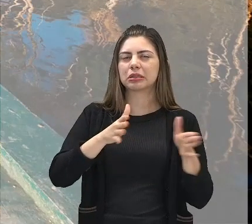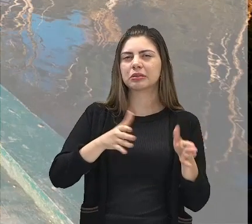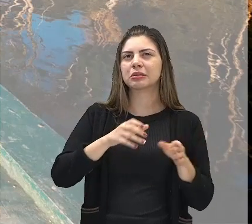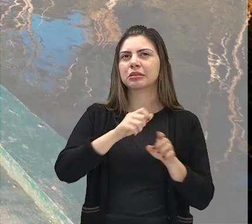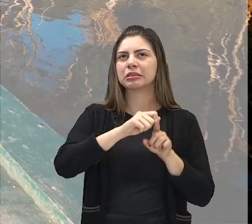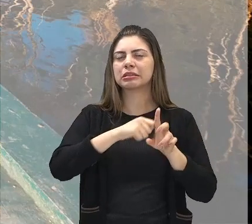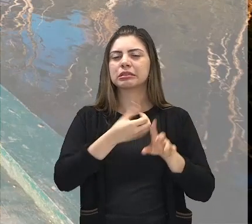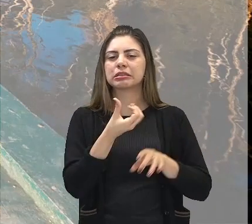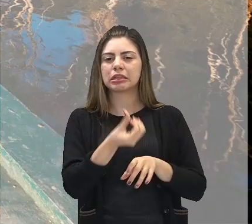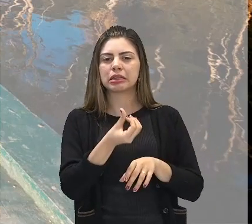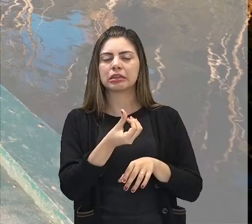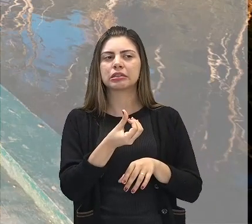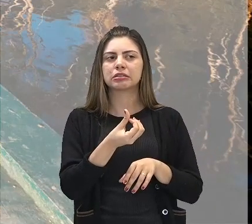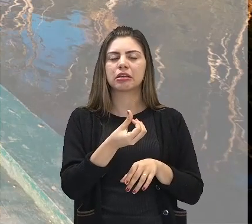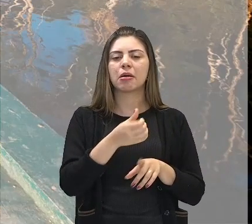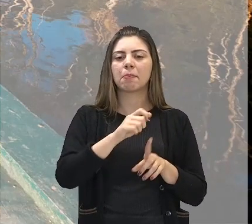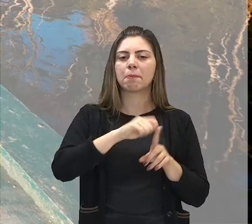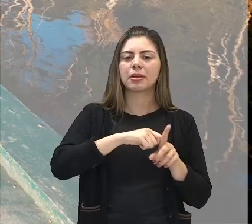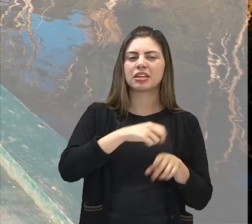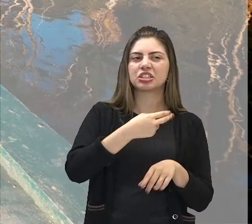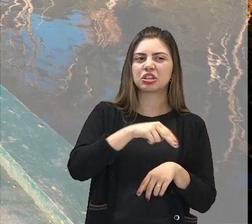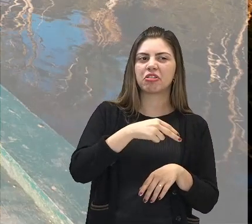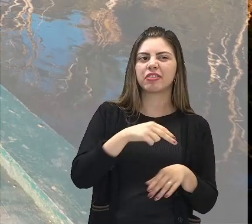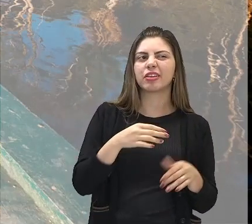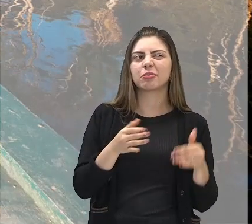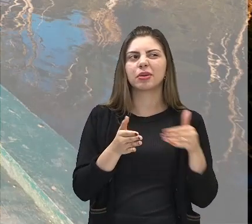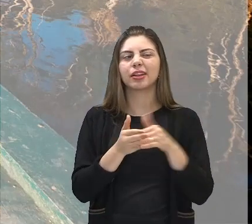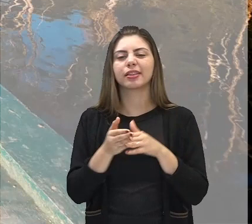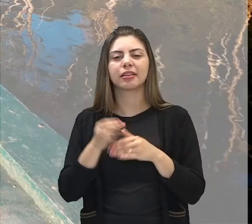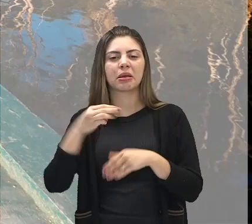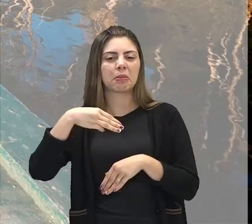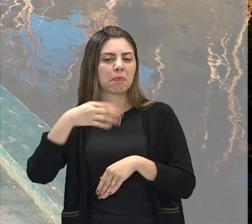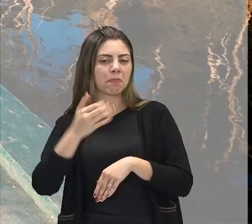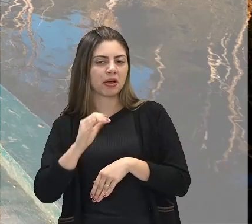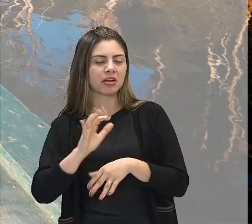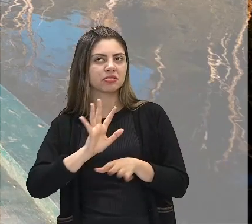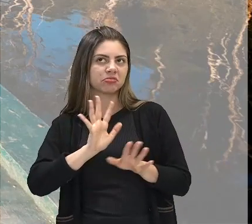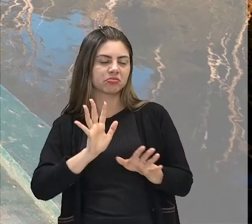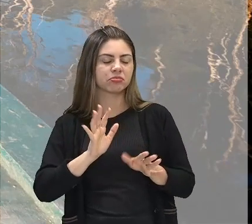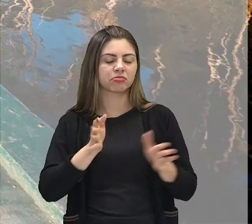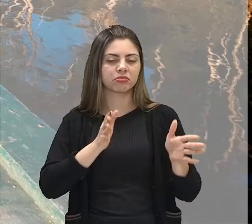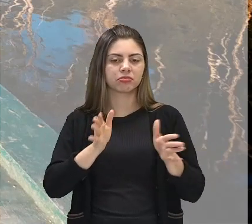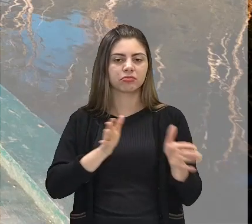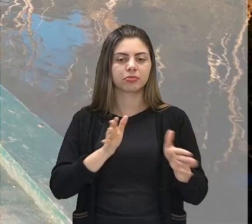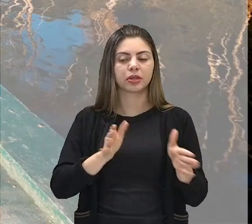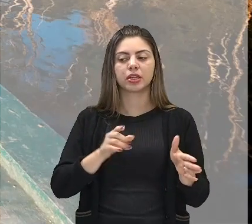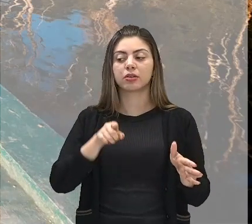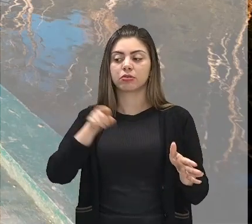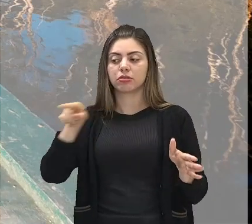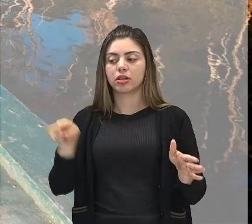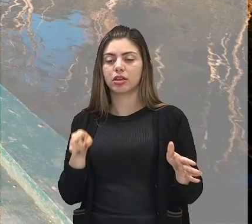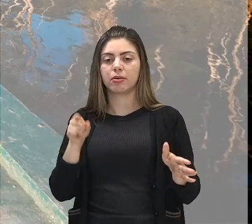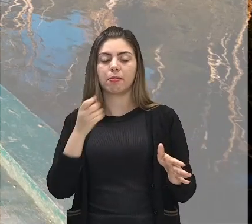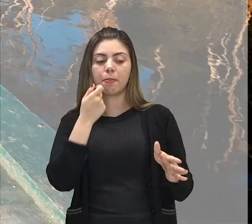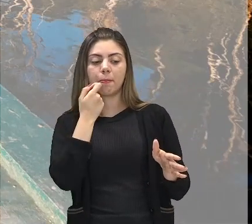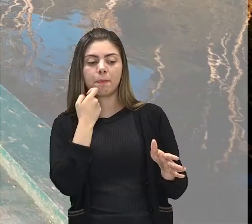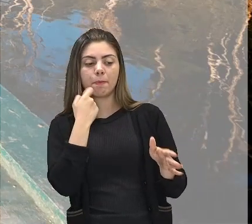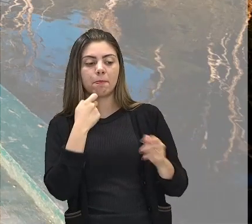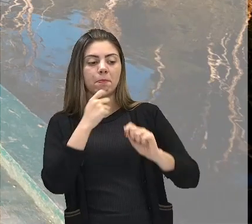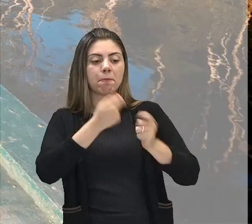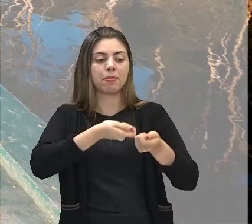novembro a março mais ou menos. É o período em que não se pode ali fazer a pesca